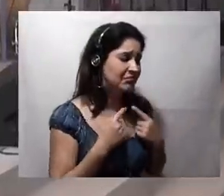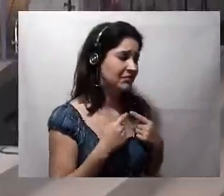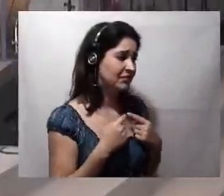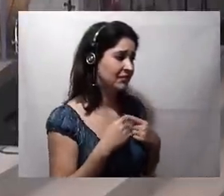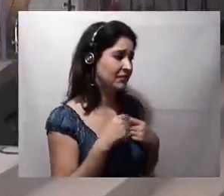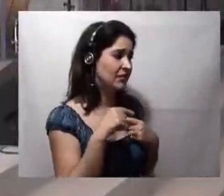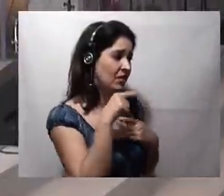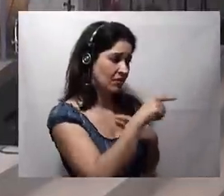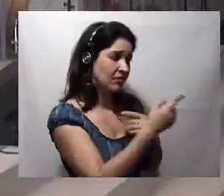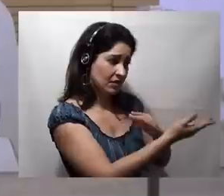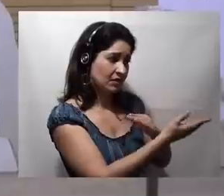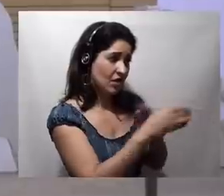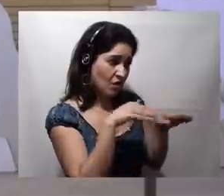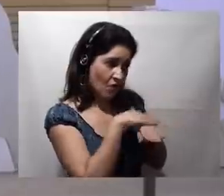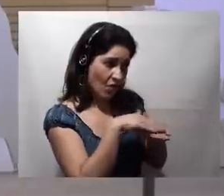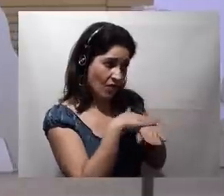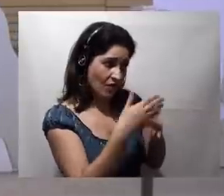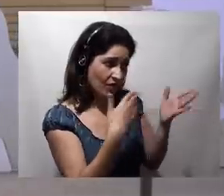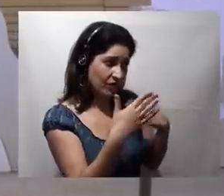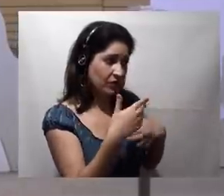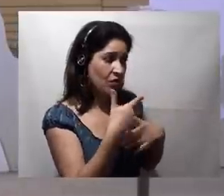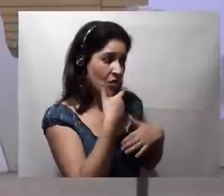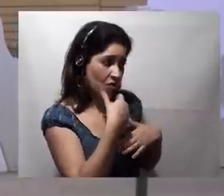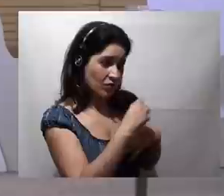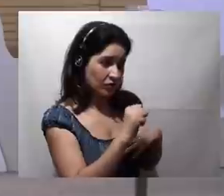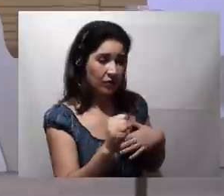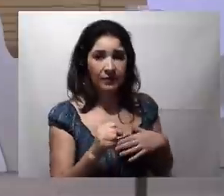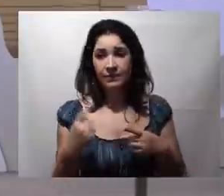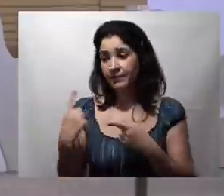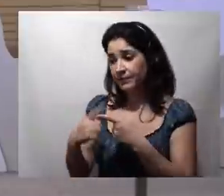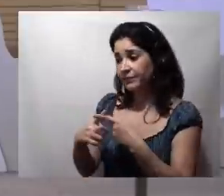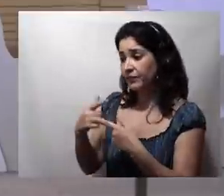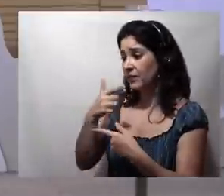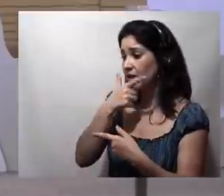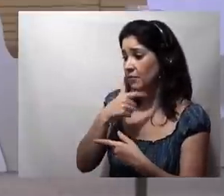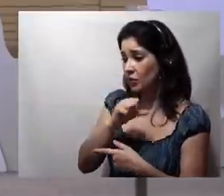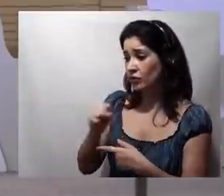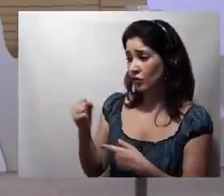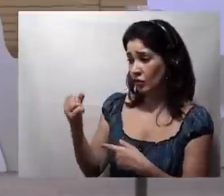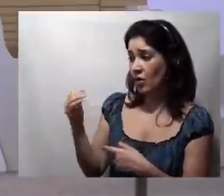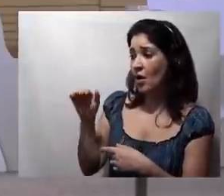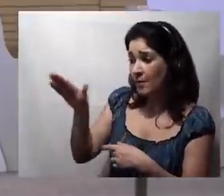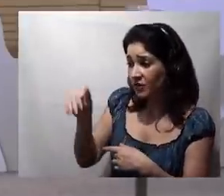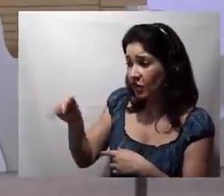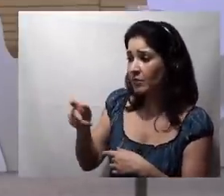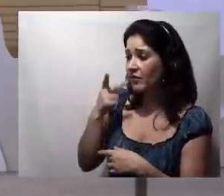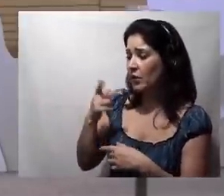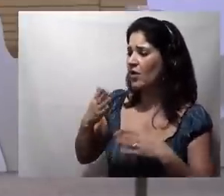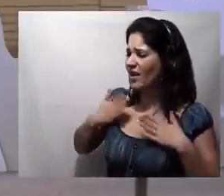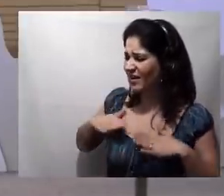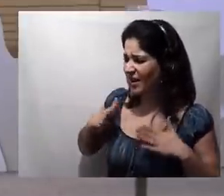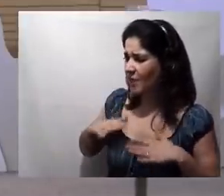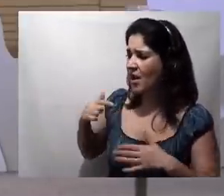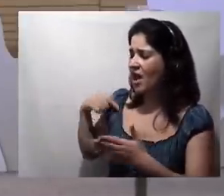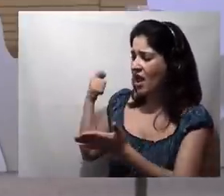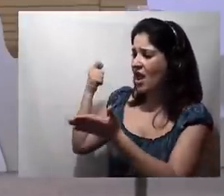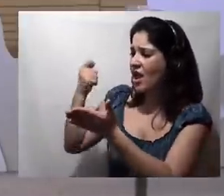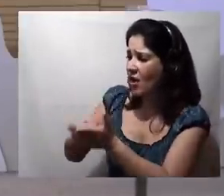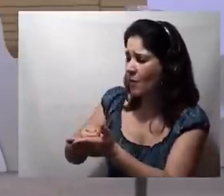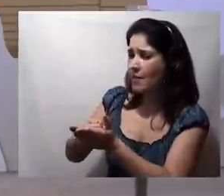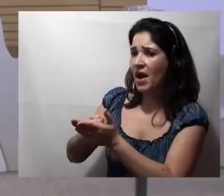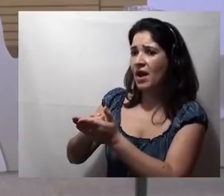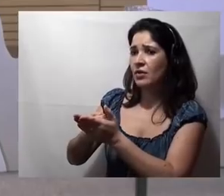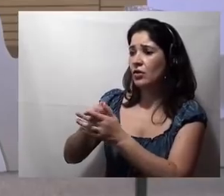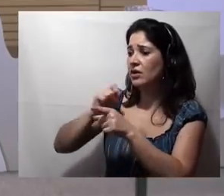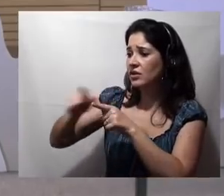de seu conversou com meu sogro eu falei porque que meu sogro me chamou disse calma meu filho e o assunto o aluguel